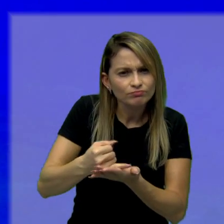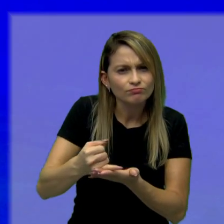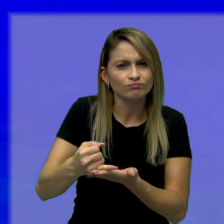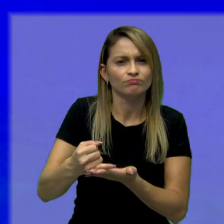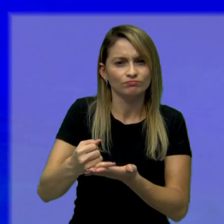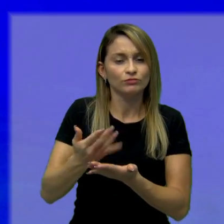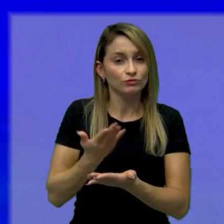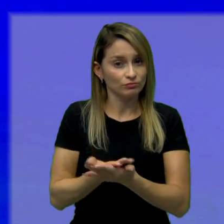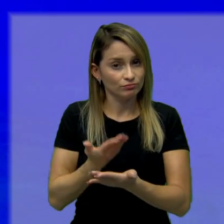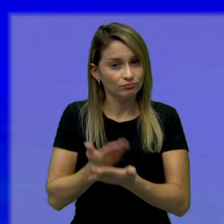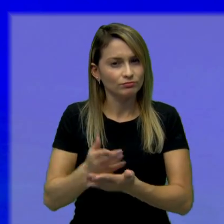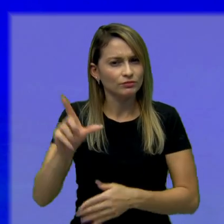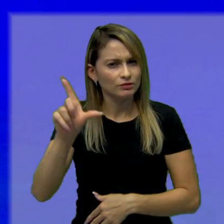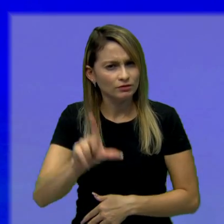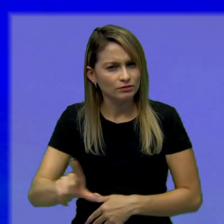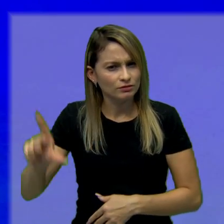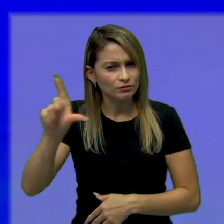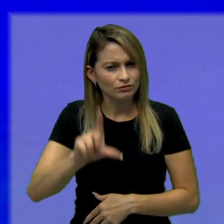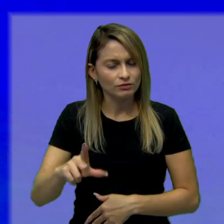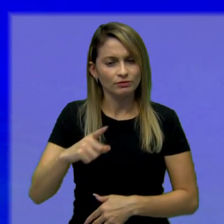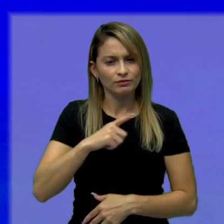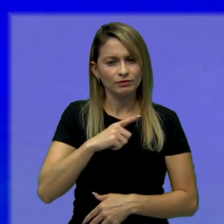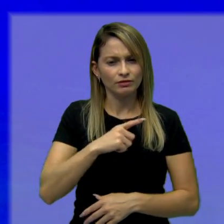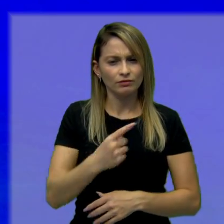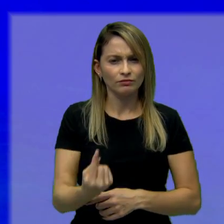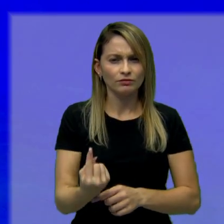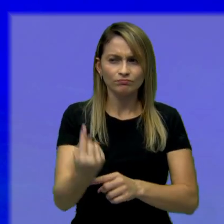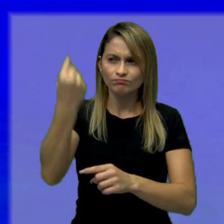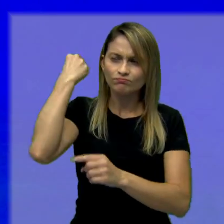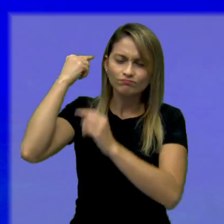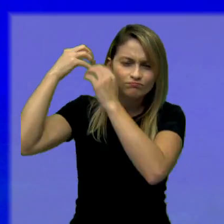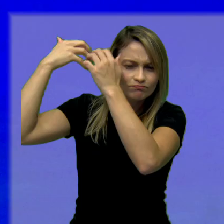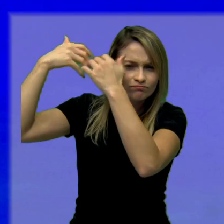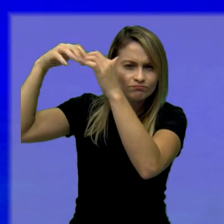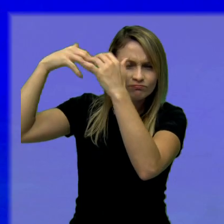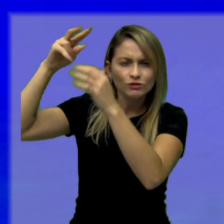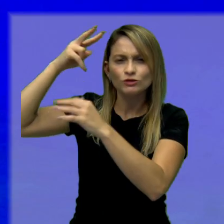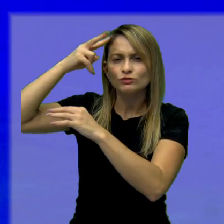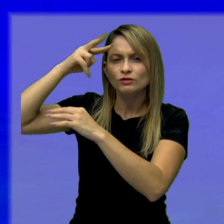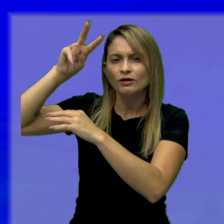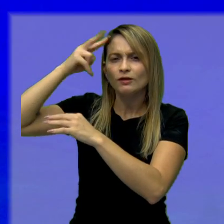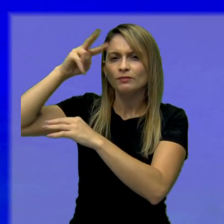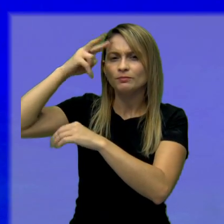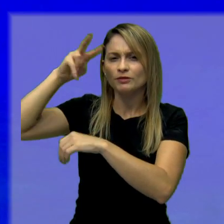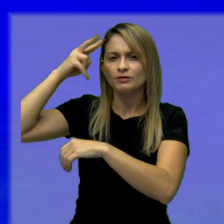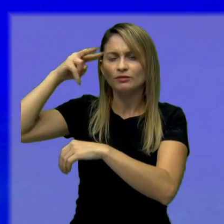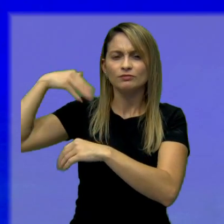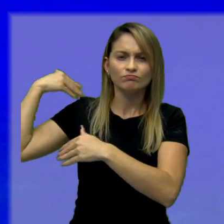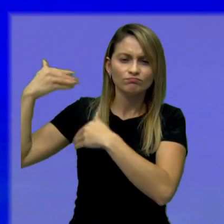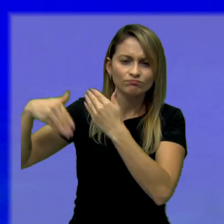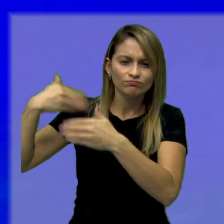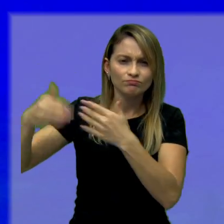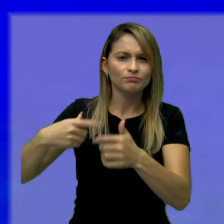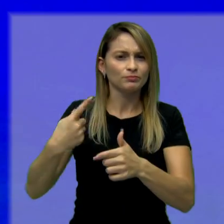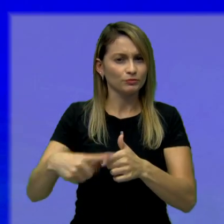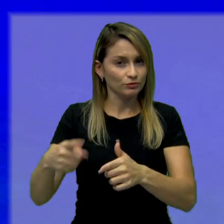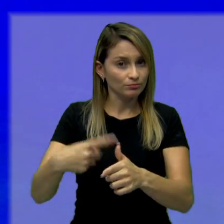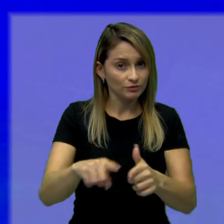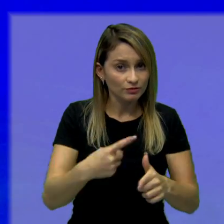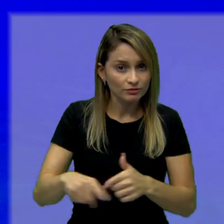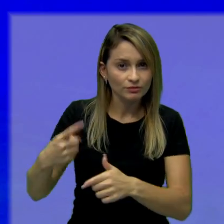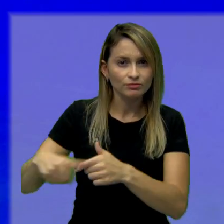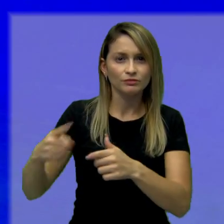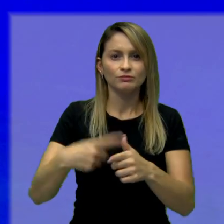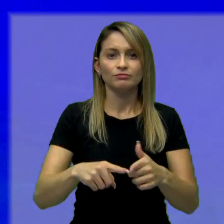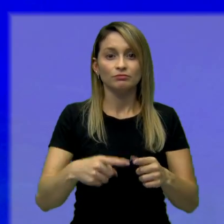início da escola literária vão retomar na sua cabeça, lá você vai lembrar que o momento era muito